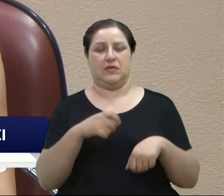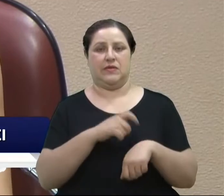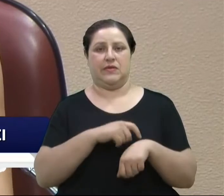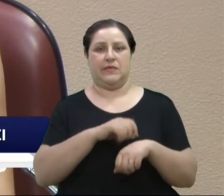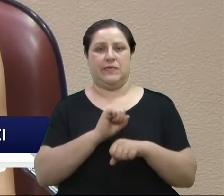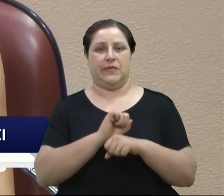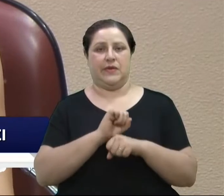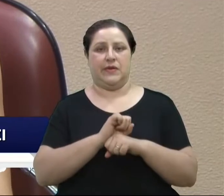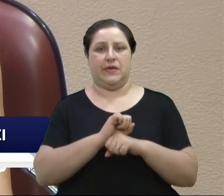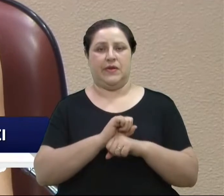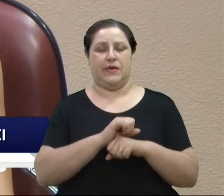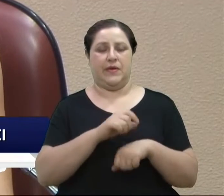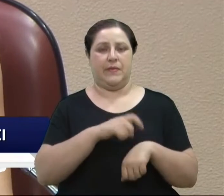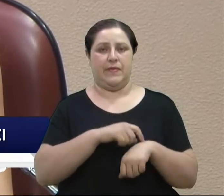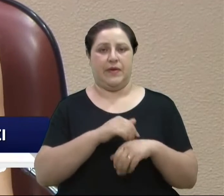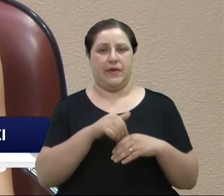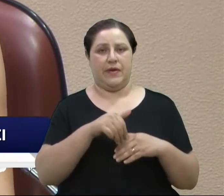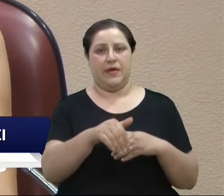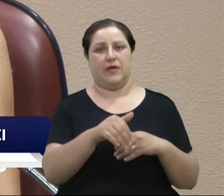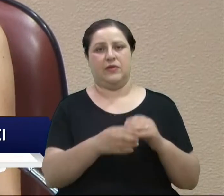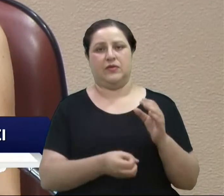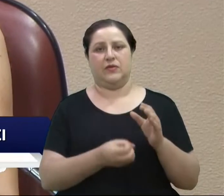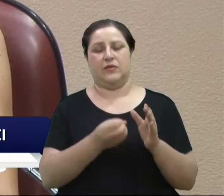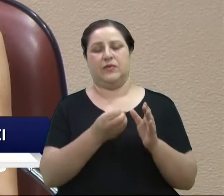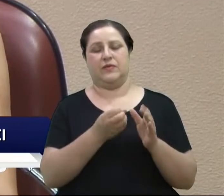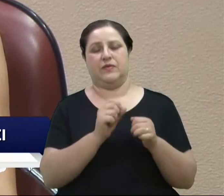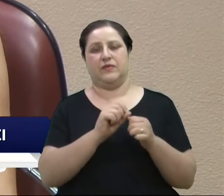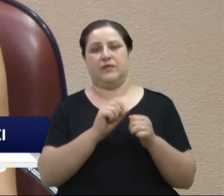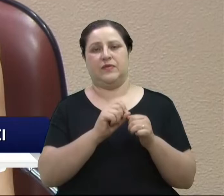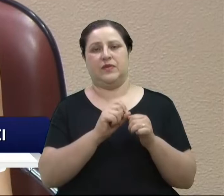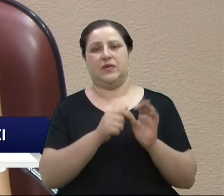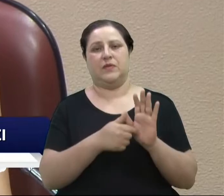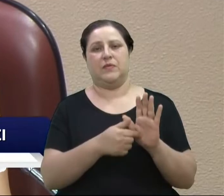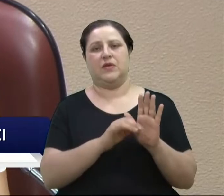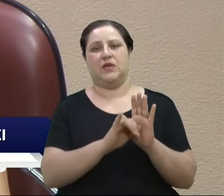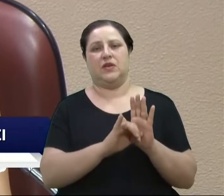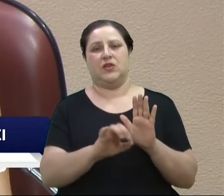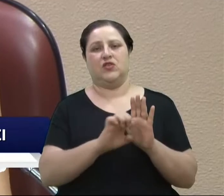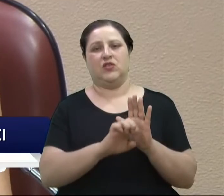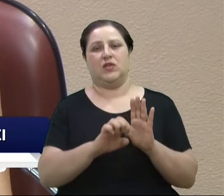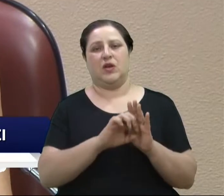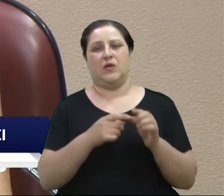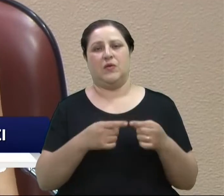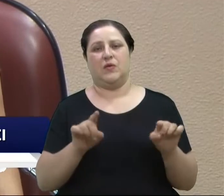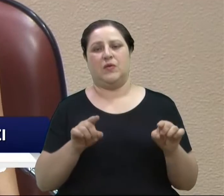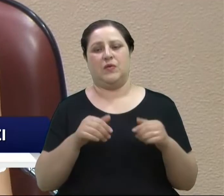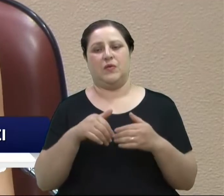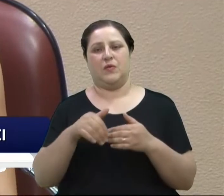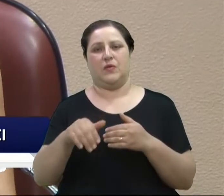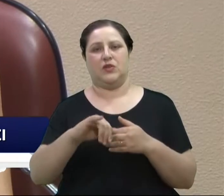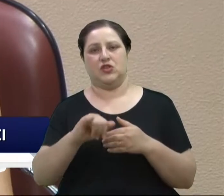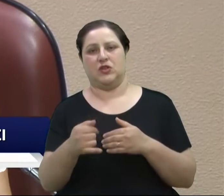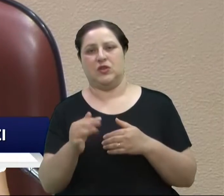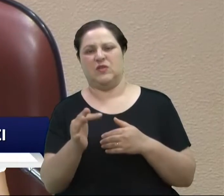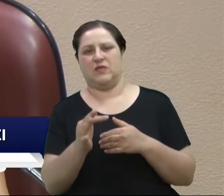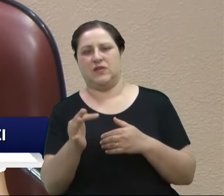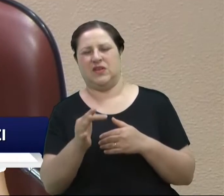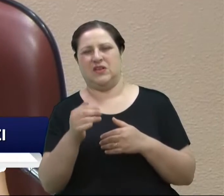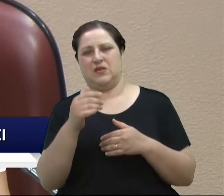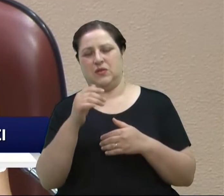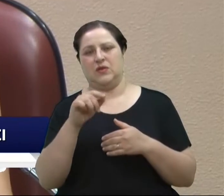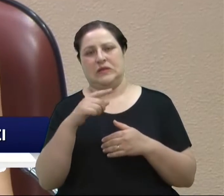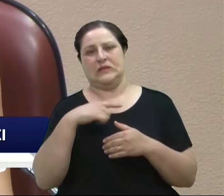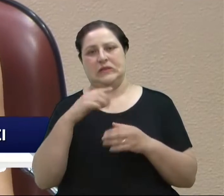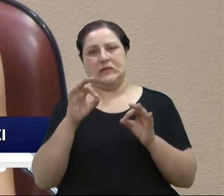de publicação de edital e tudo, mas já está certo que para janeiro, mais tardar fevereiro, o concurso efetivamente